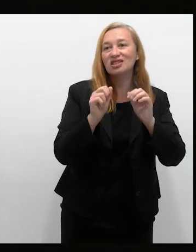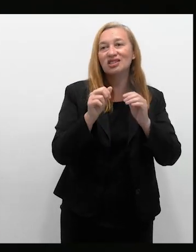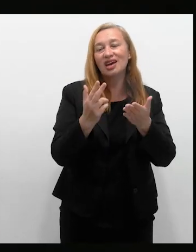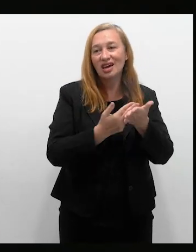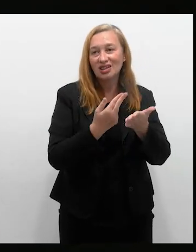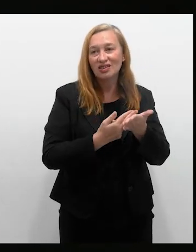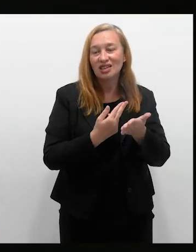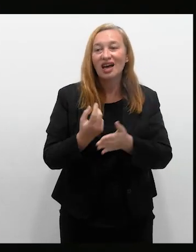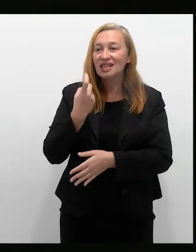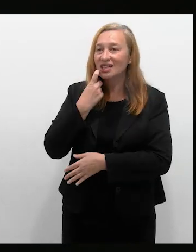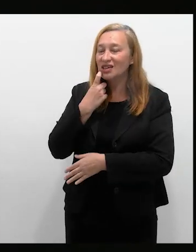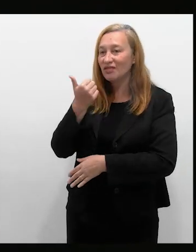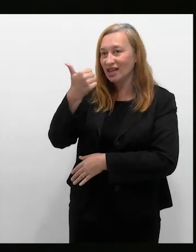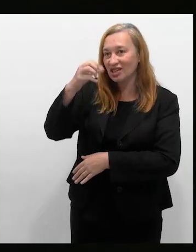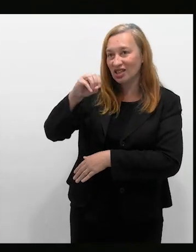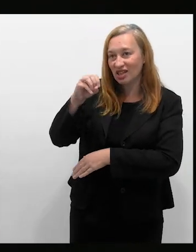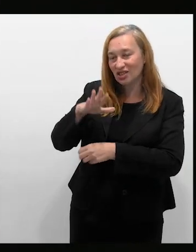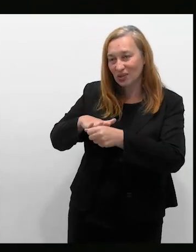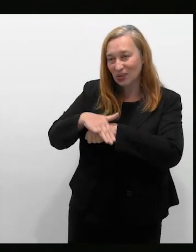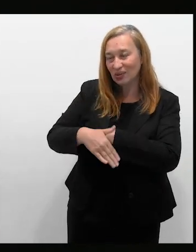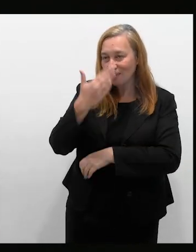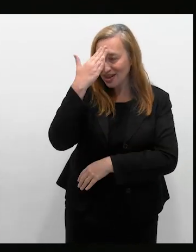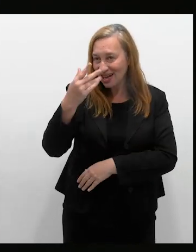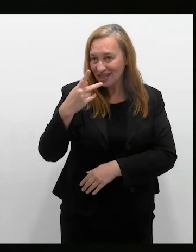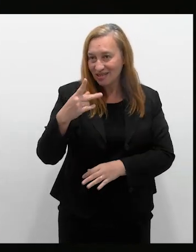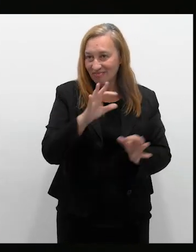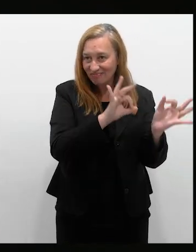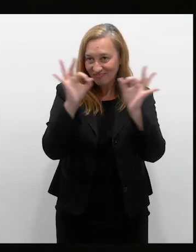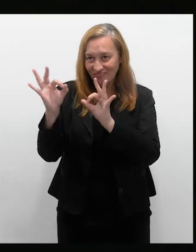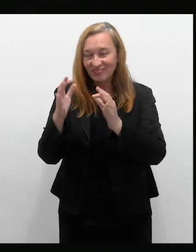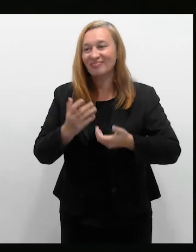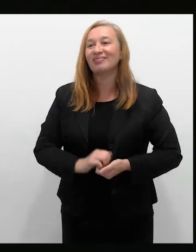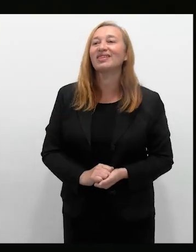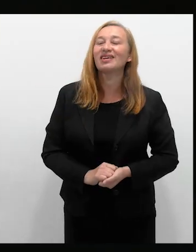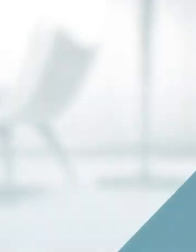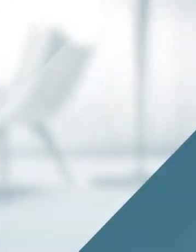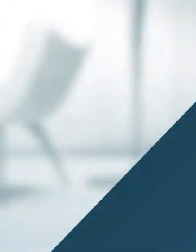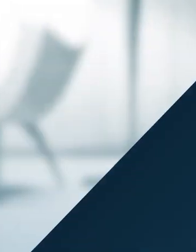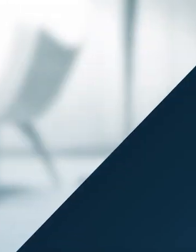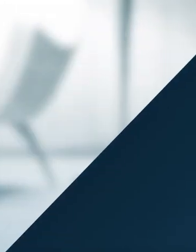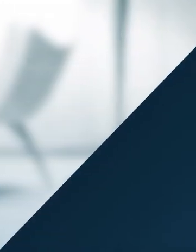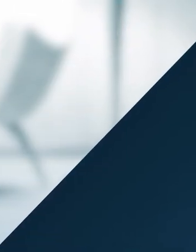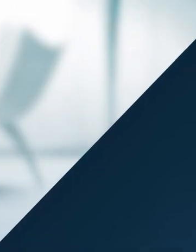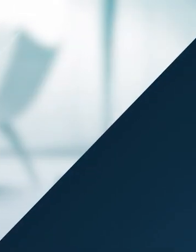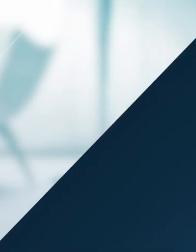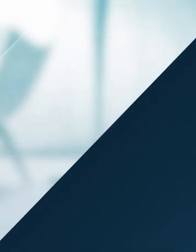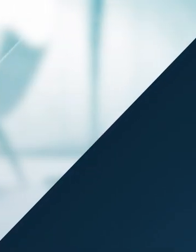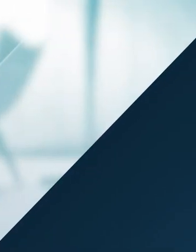gente. Alerj Revista está no ar, toda sexta-feira às 10 da noite. Obrigada pela sua audiência.